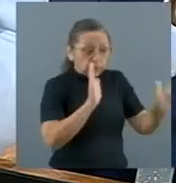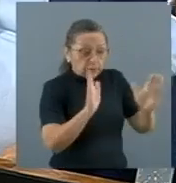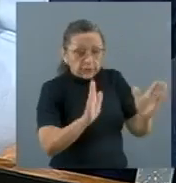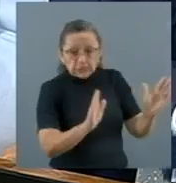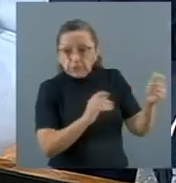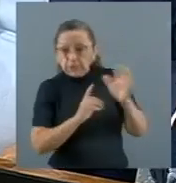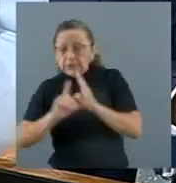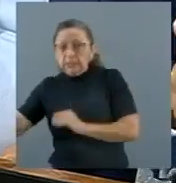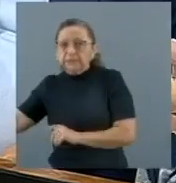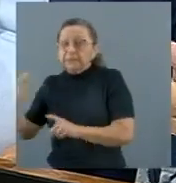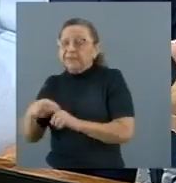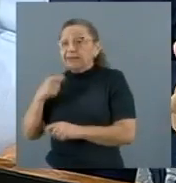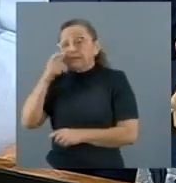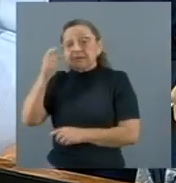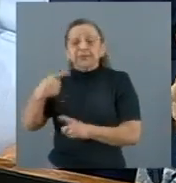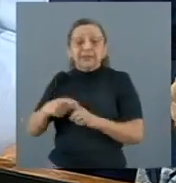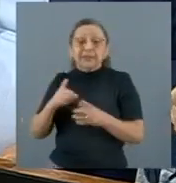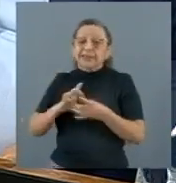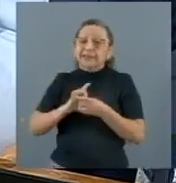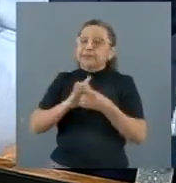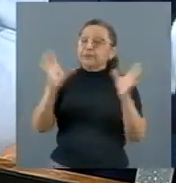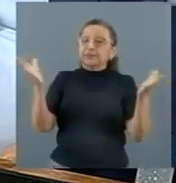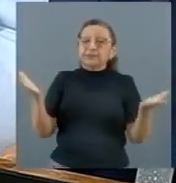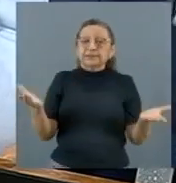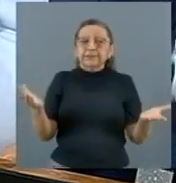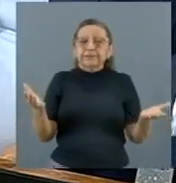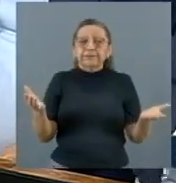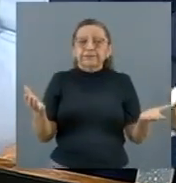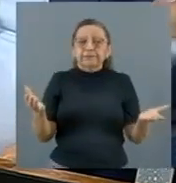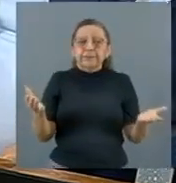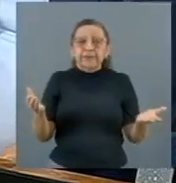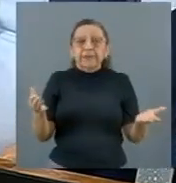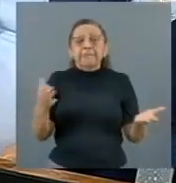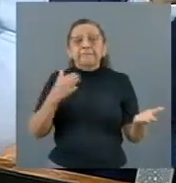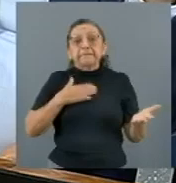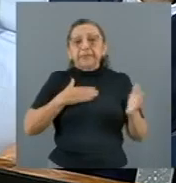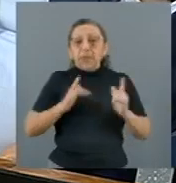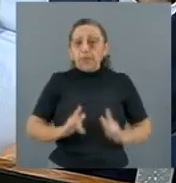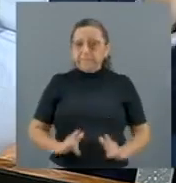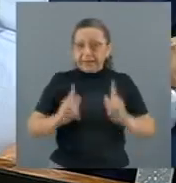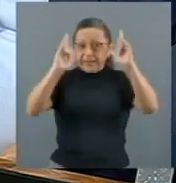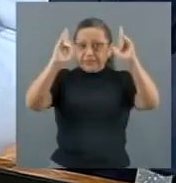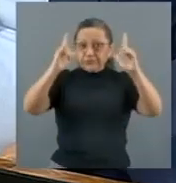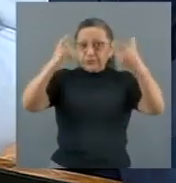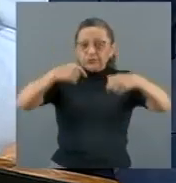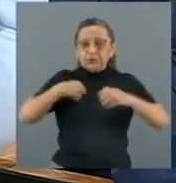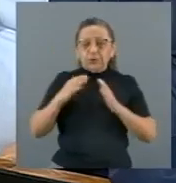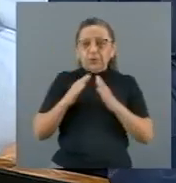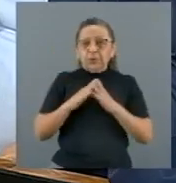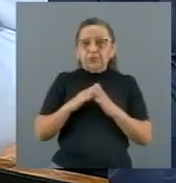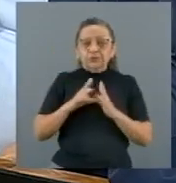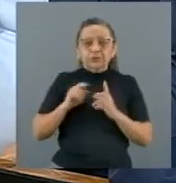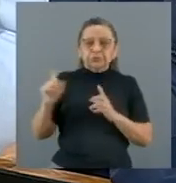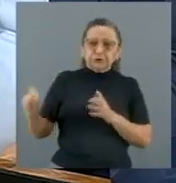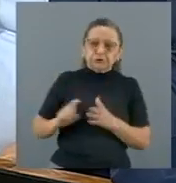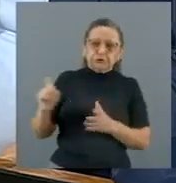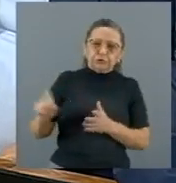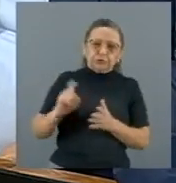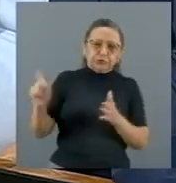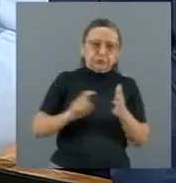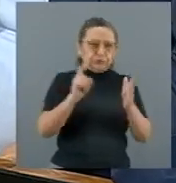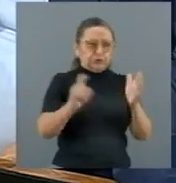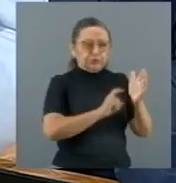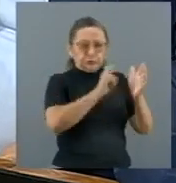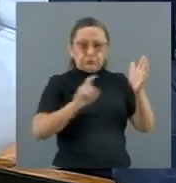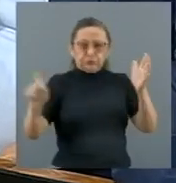era democracia acontecendo. Eu tive o meu prédio pichado, né, e tive que pagar. Os condôminos foram para mim dizendo, você que tem